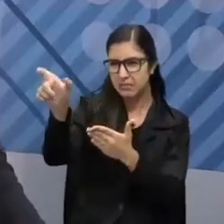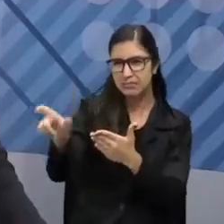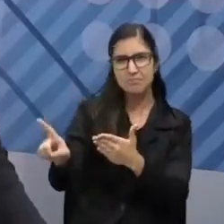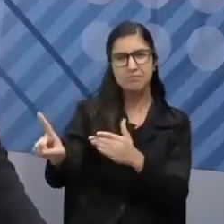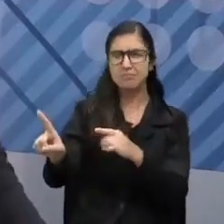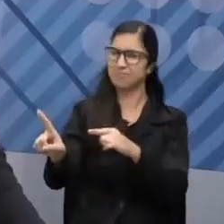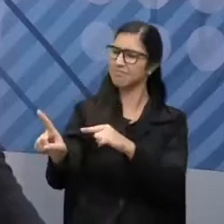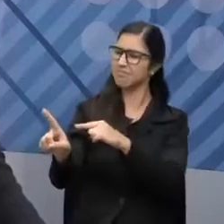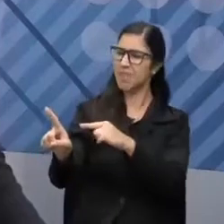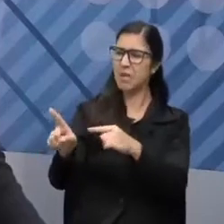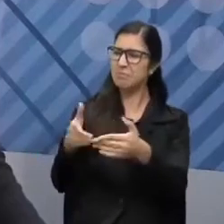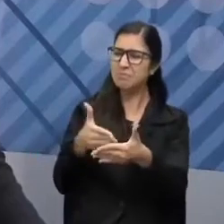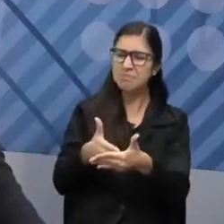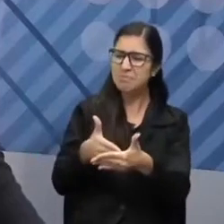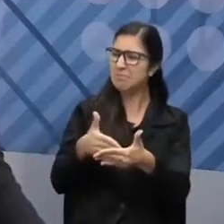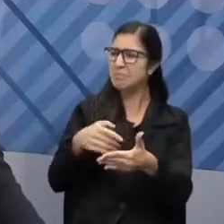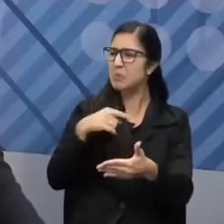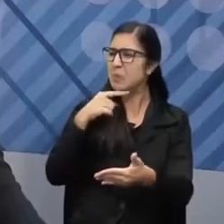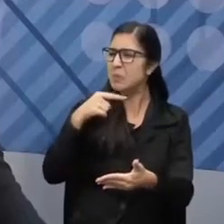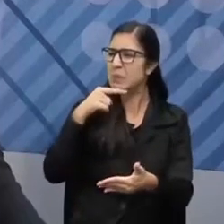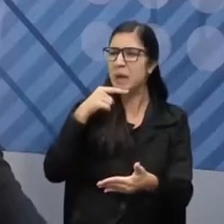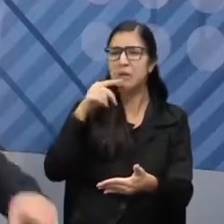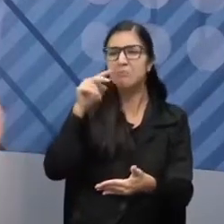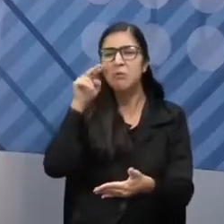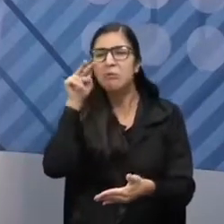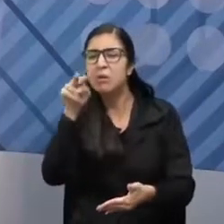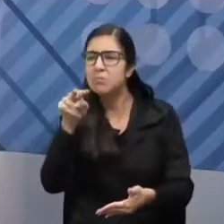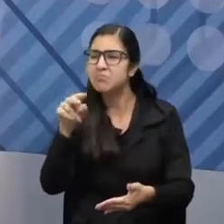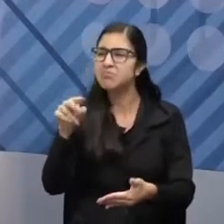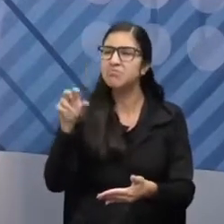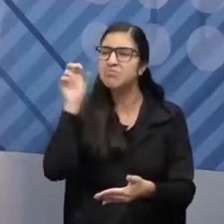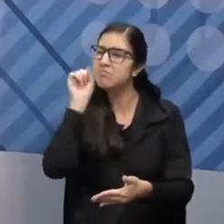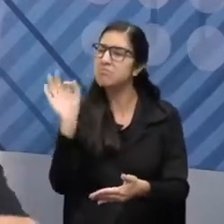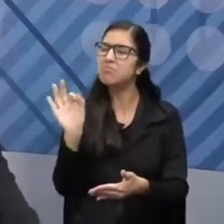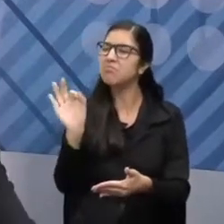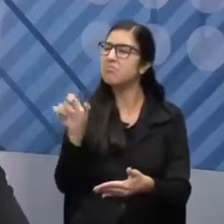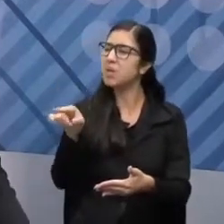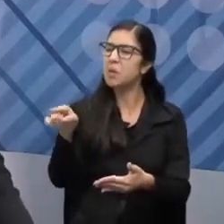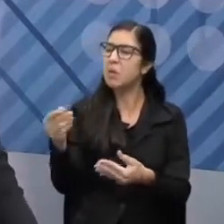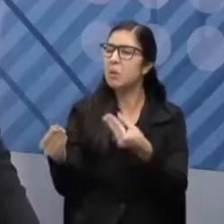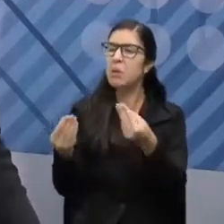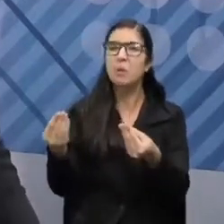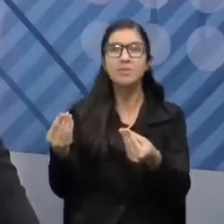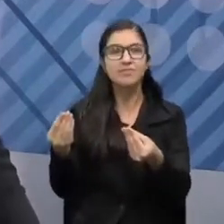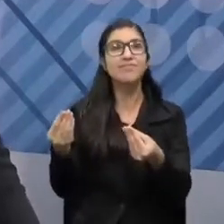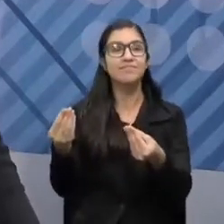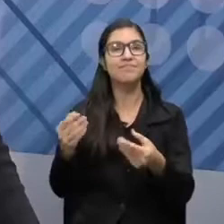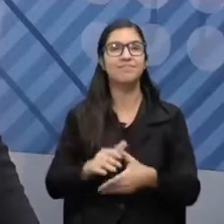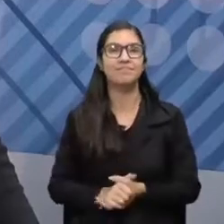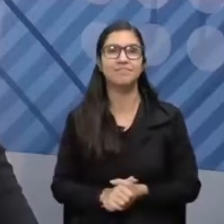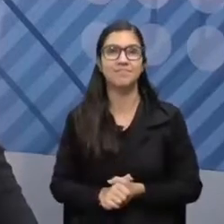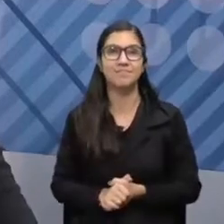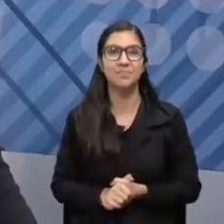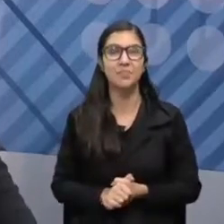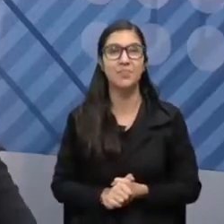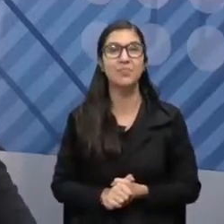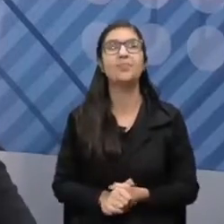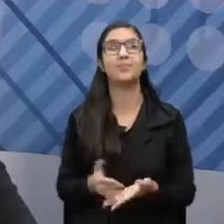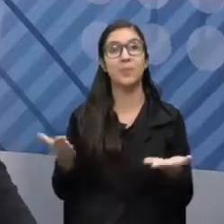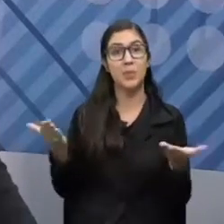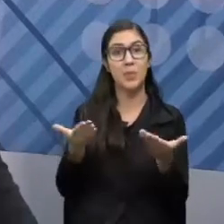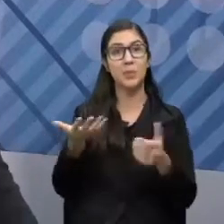que tenha privação de visão e de audição de forma concomitante, certo? Então, na